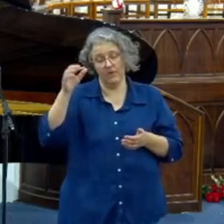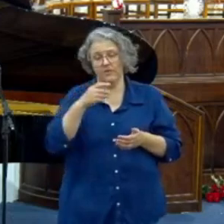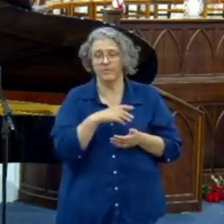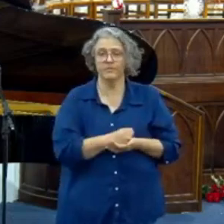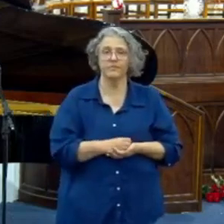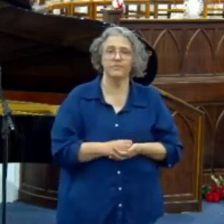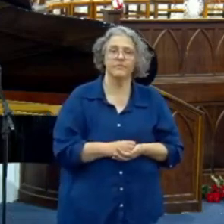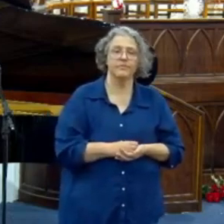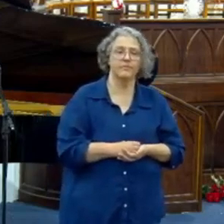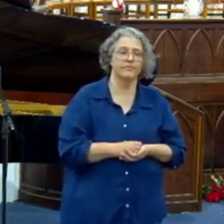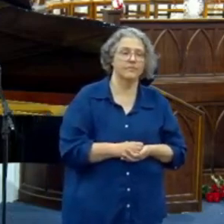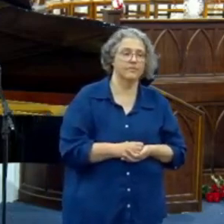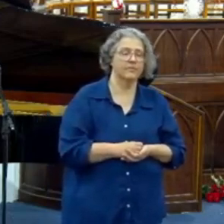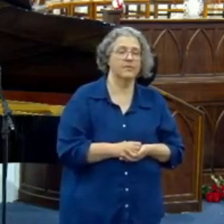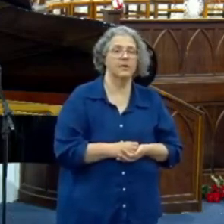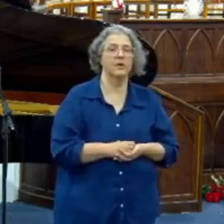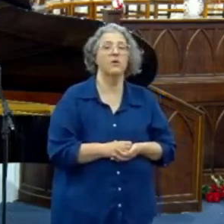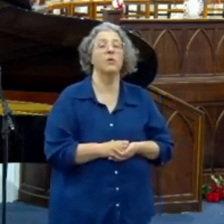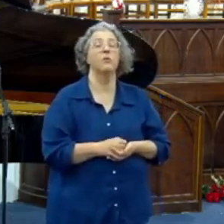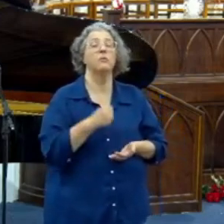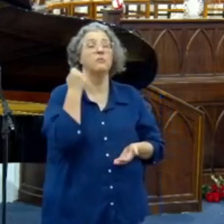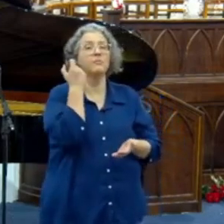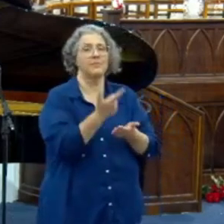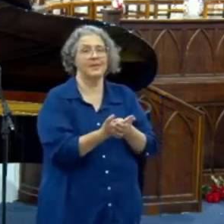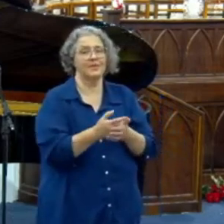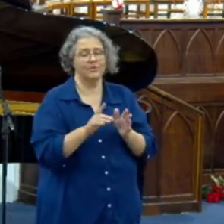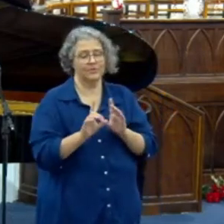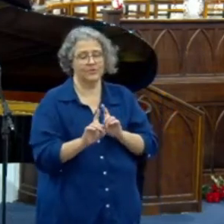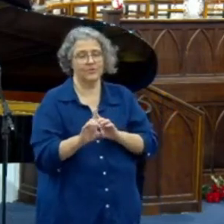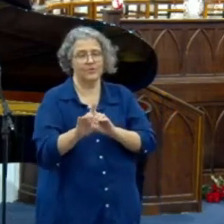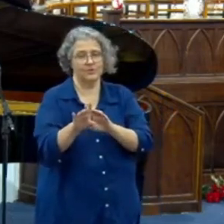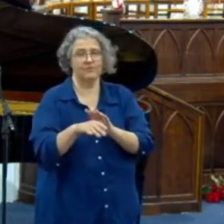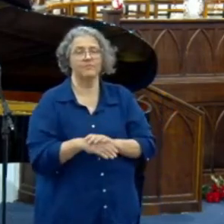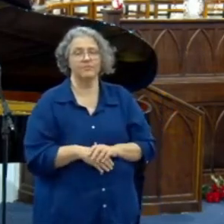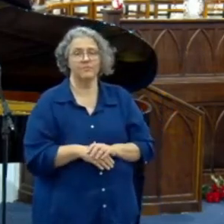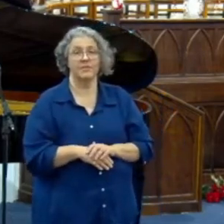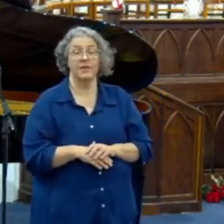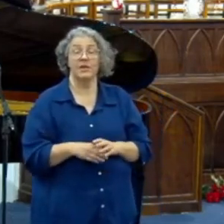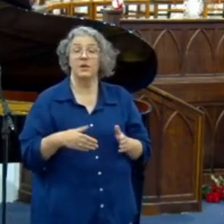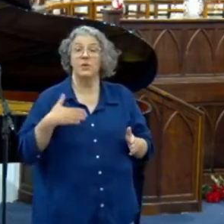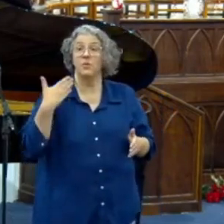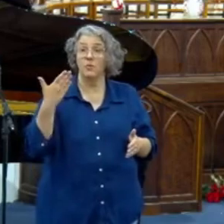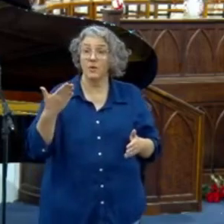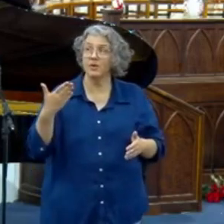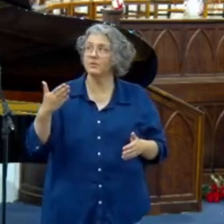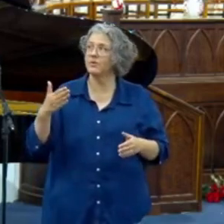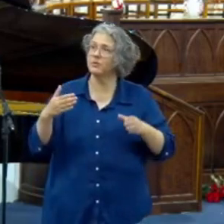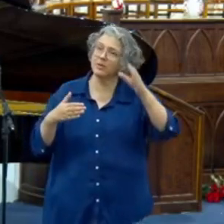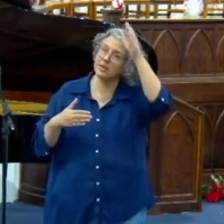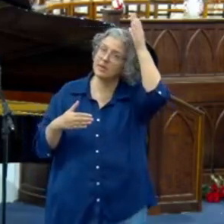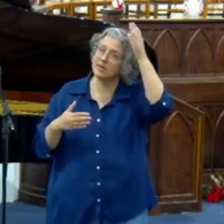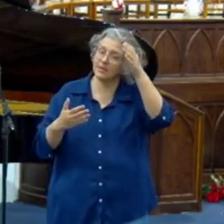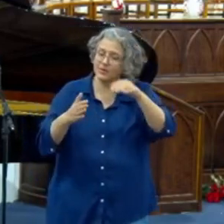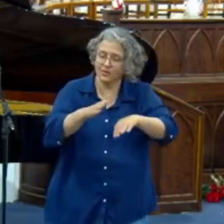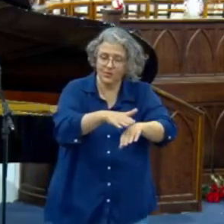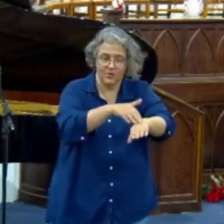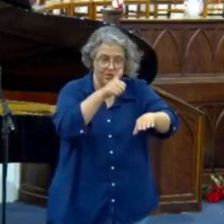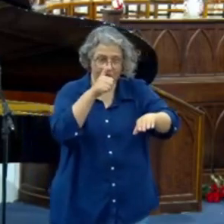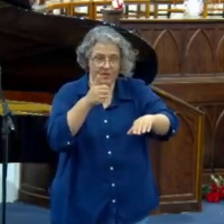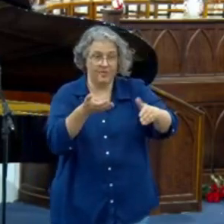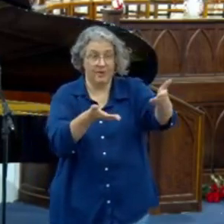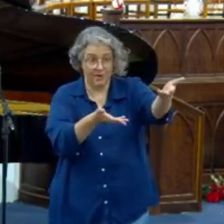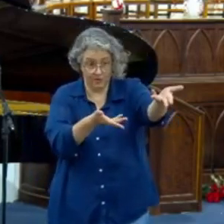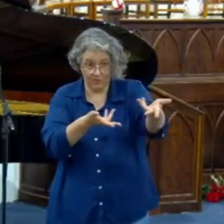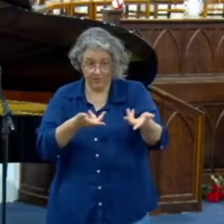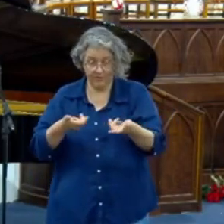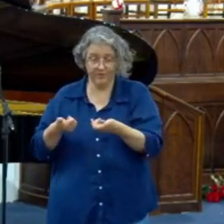com esse nome, O Custo do Discipulado. Ele diz assim, quando Cristo chama alguém, ele o convida a